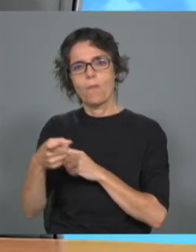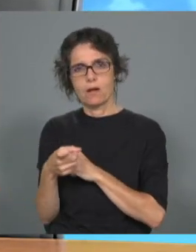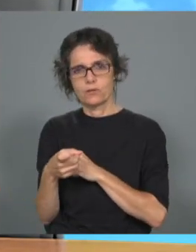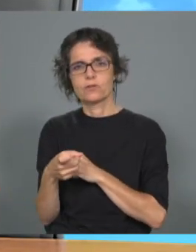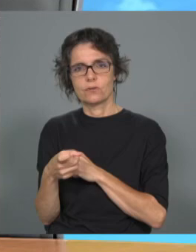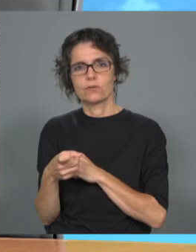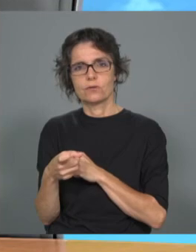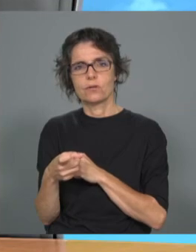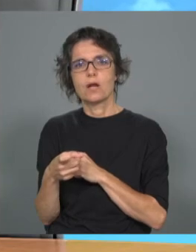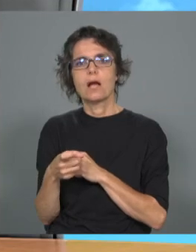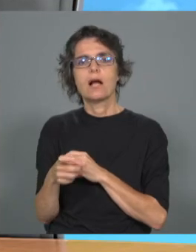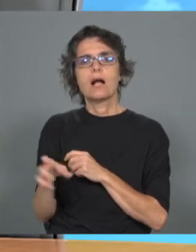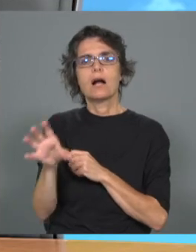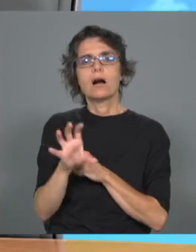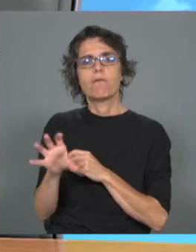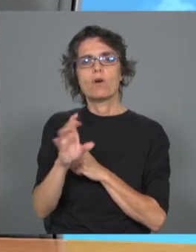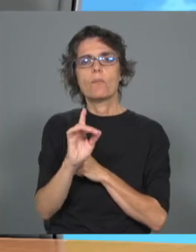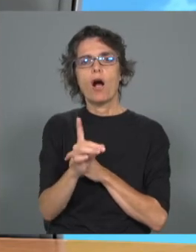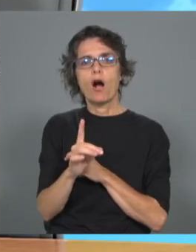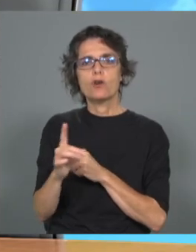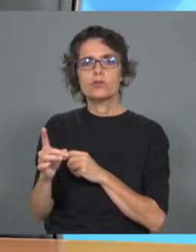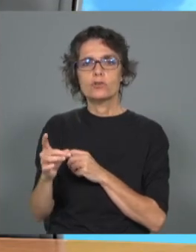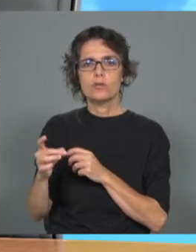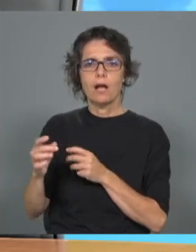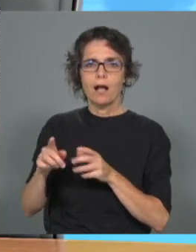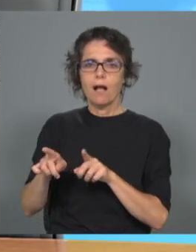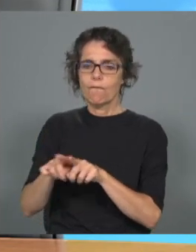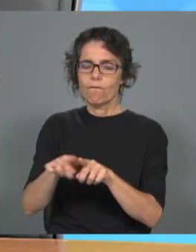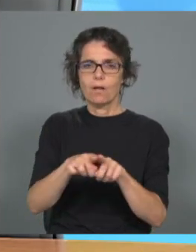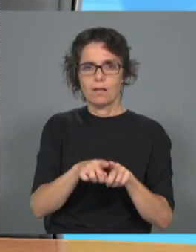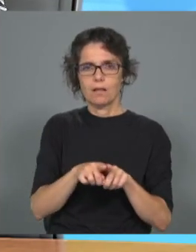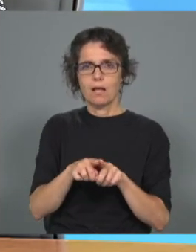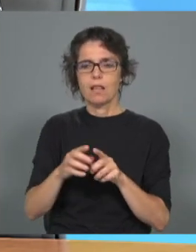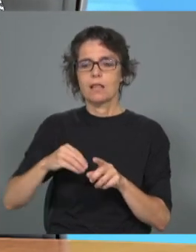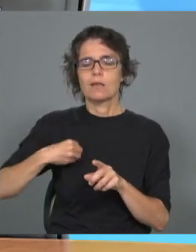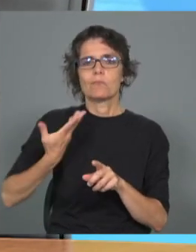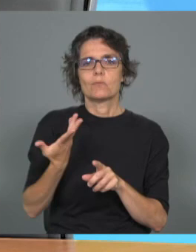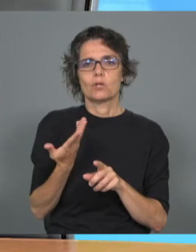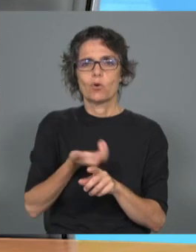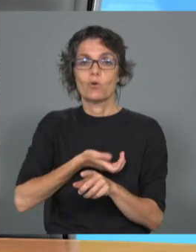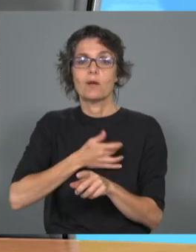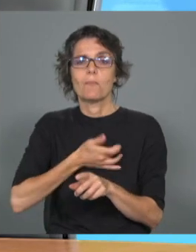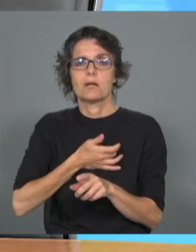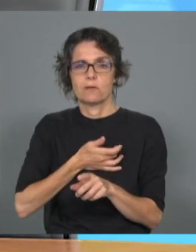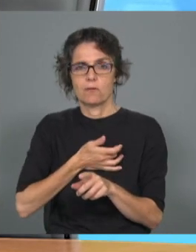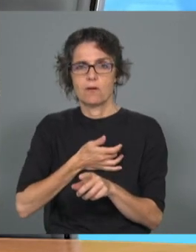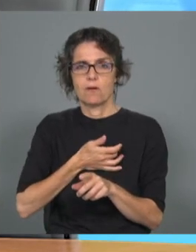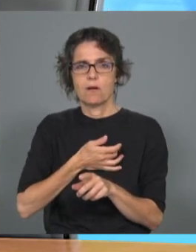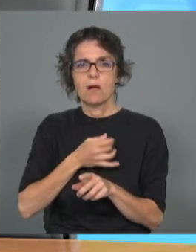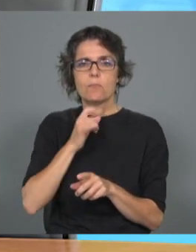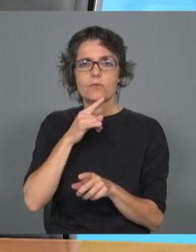usando os caminhos da fraternidade, da misericórdia, do amor. Não é esta capacidade de compaixão, de escutar o outro,